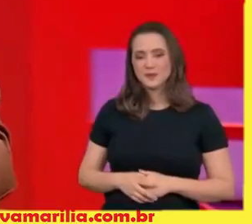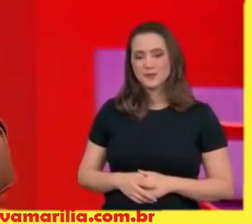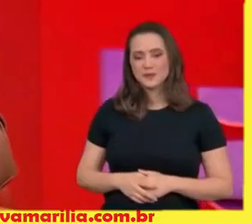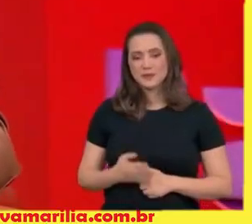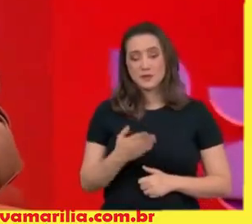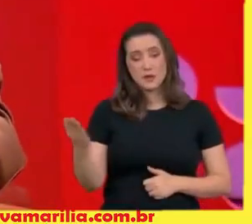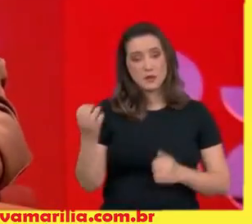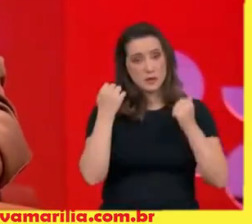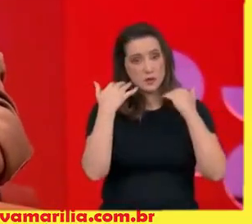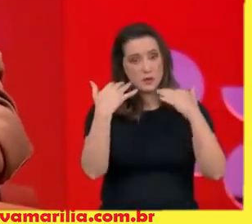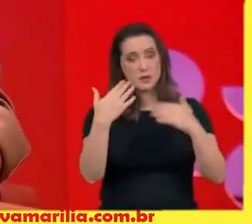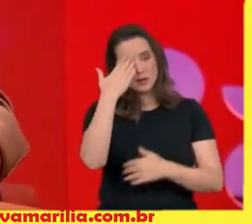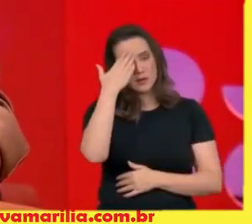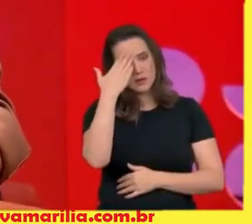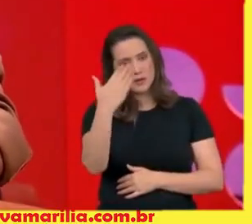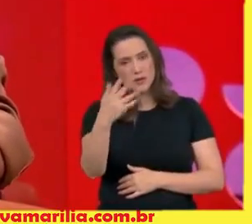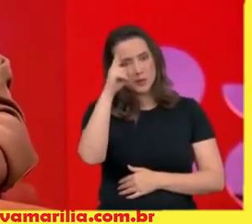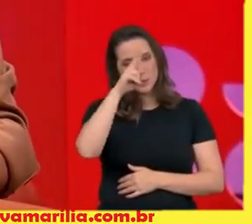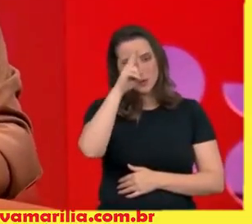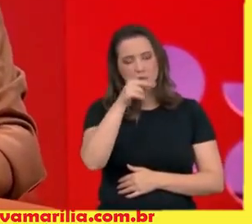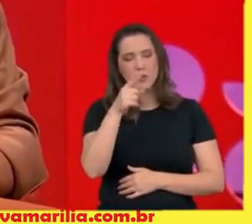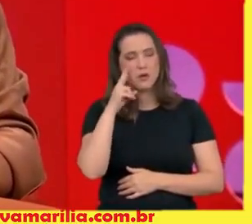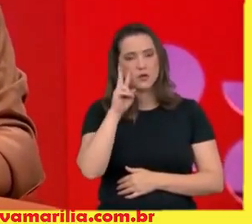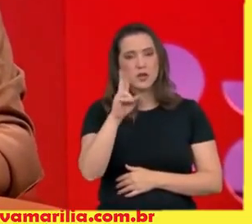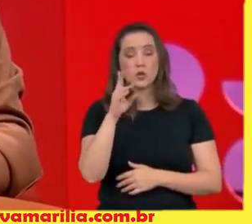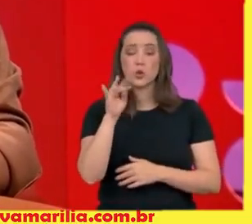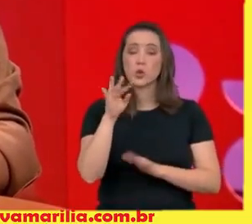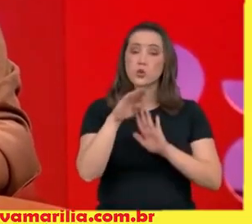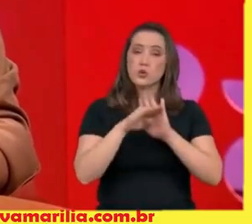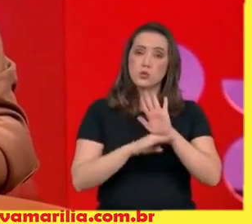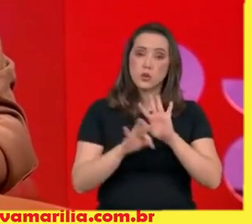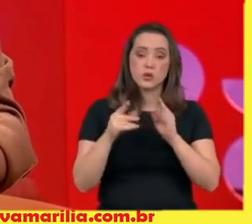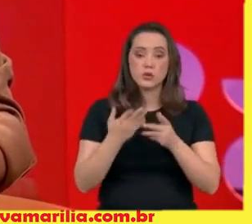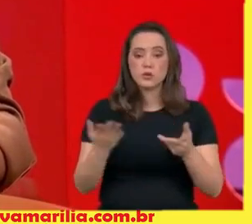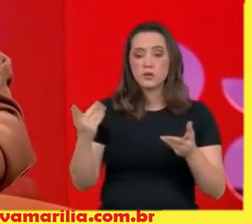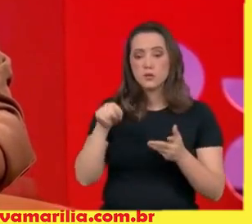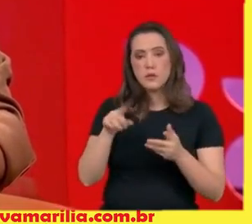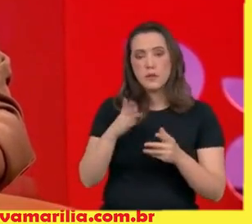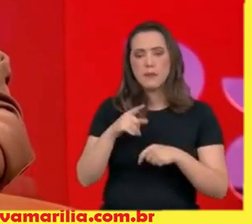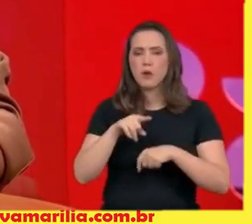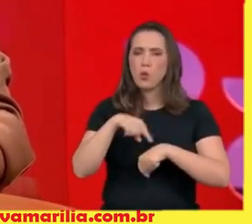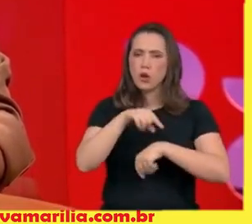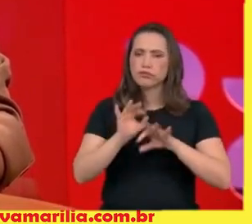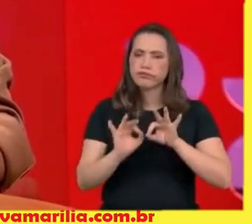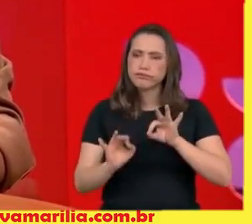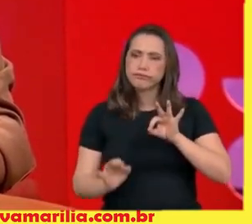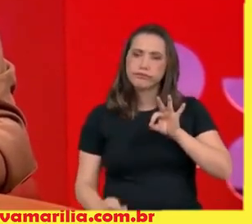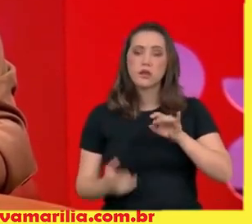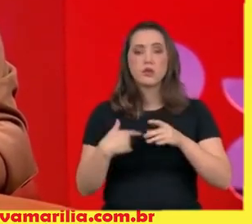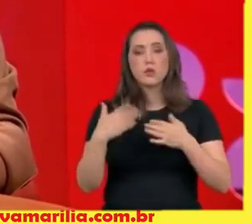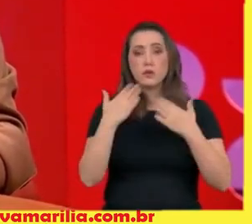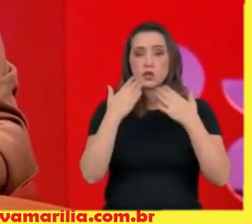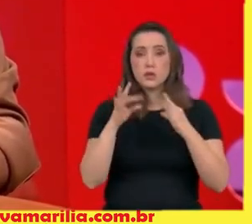você que nos acompanhou até aqui, meu muito obrigado. Lembrando que você pode ver todos os programas na íntegra em uma versão estendida com um bate-papo completo com os